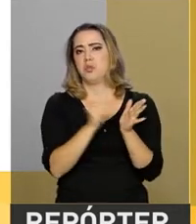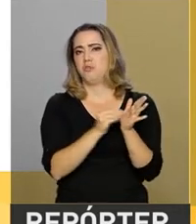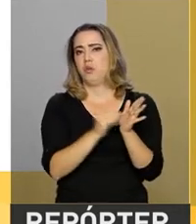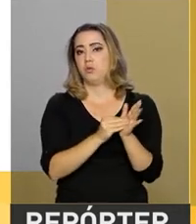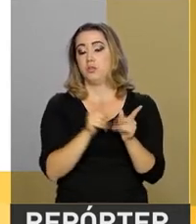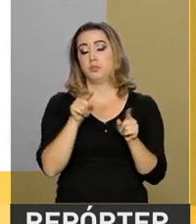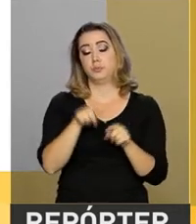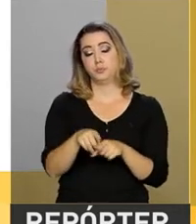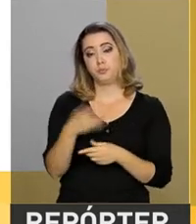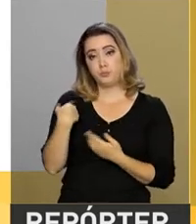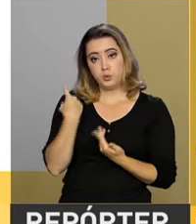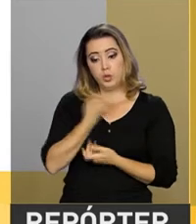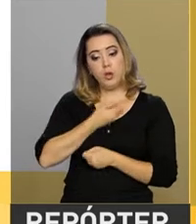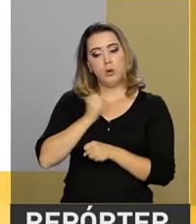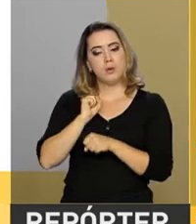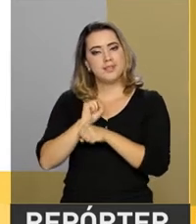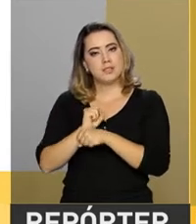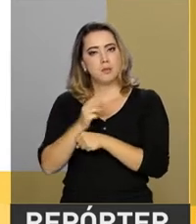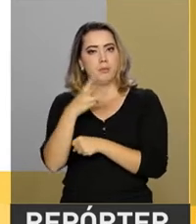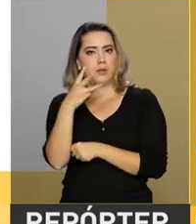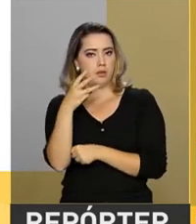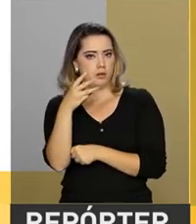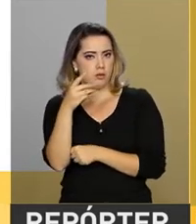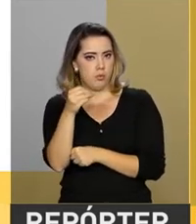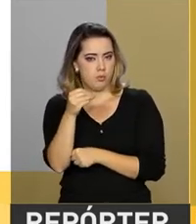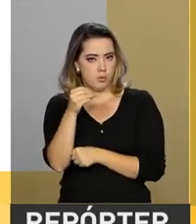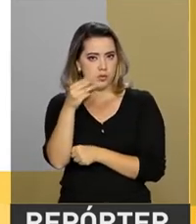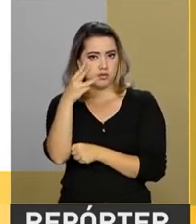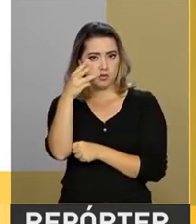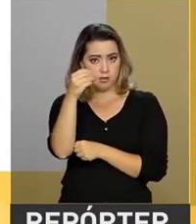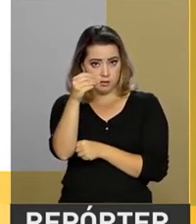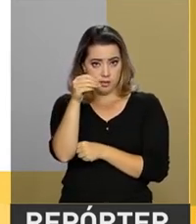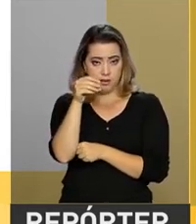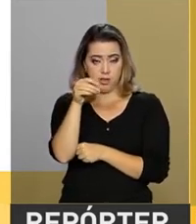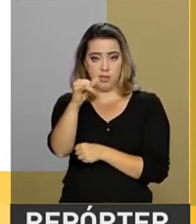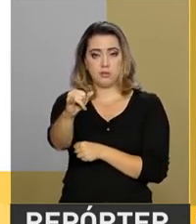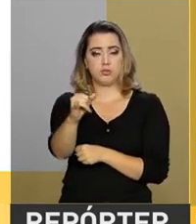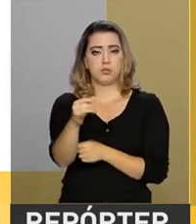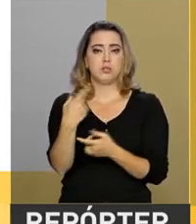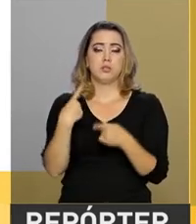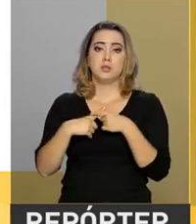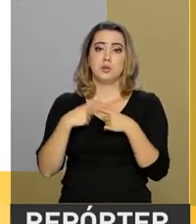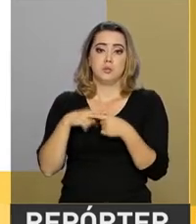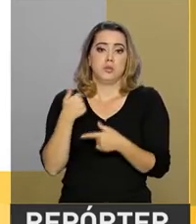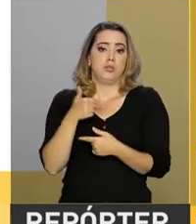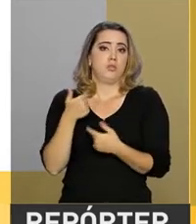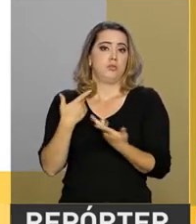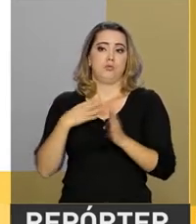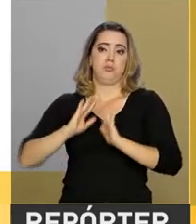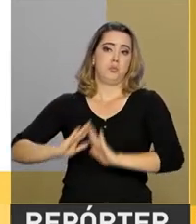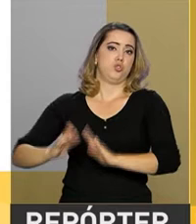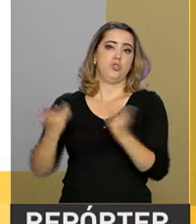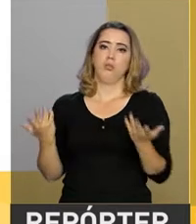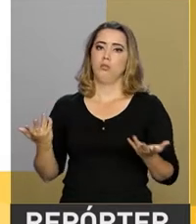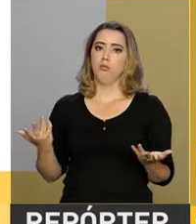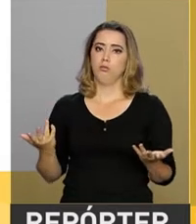A parada de 30 dias que foi referido, as Forças Armadas não estão nas ruas há 30 dias, foi porque nós não fomos